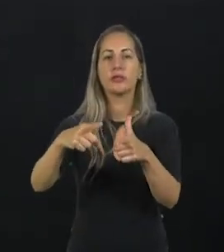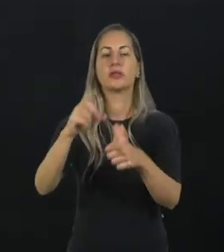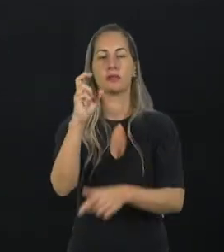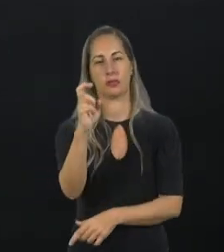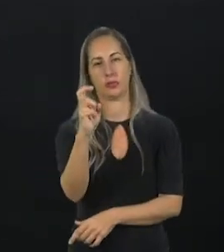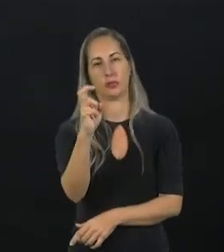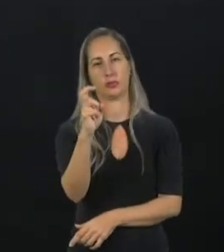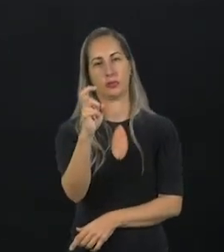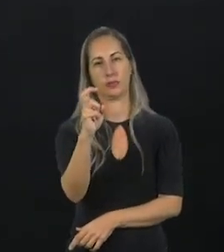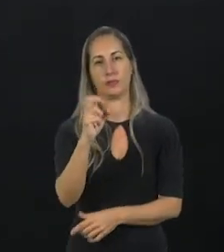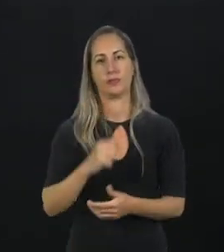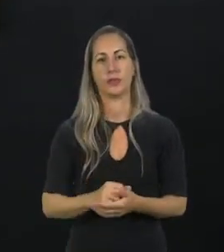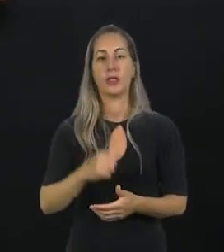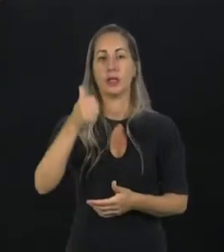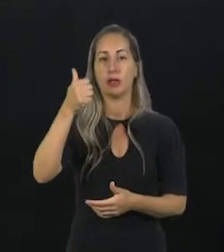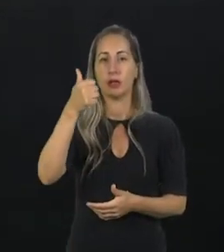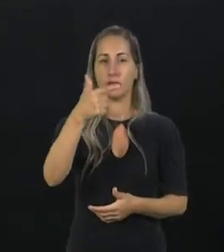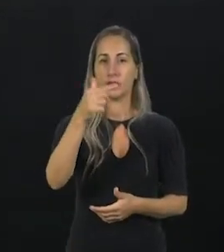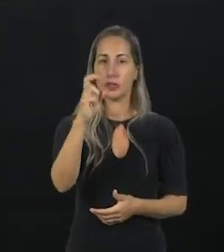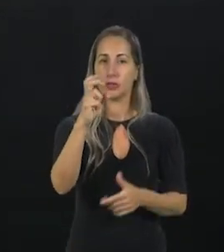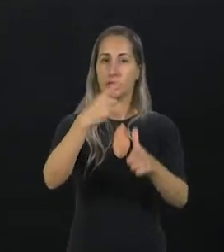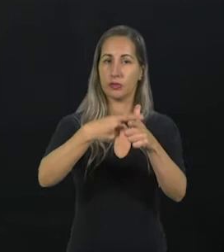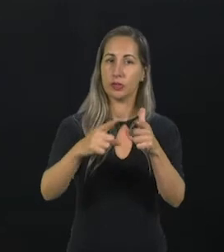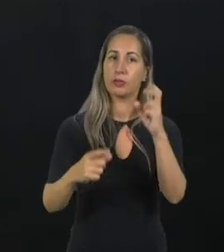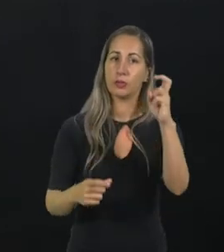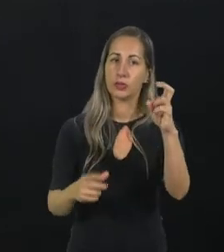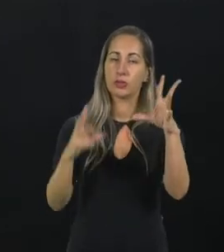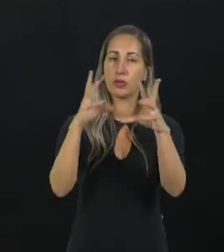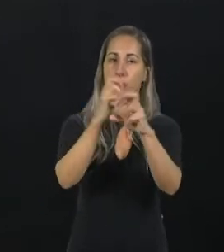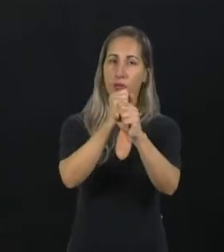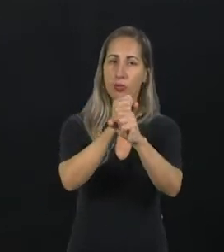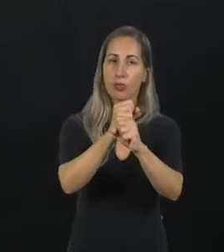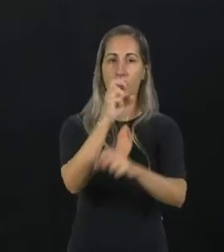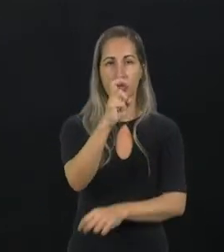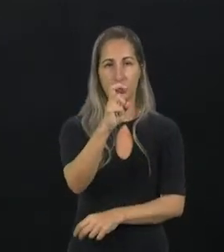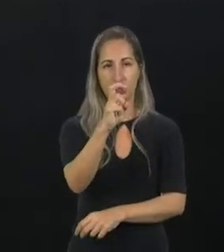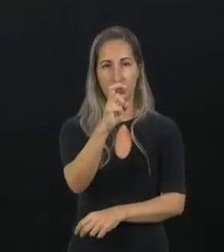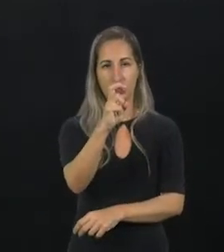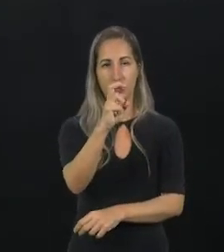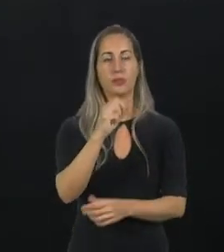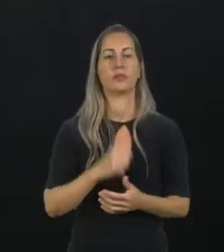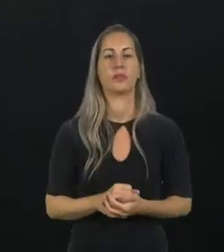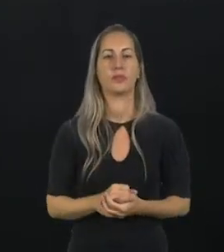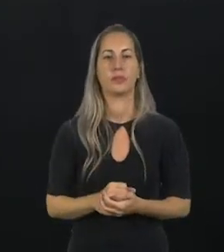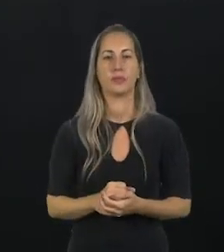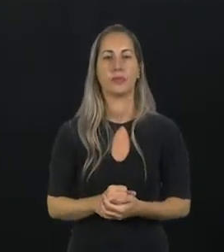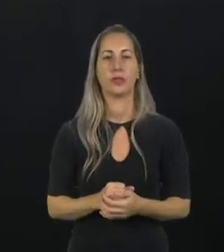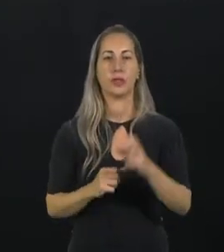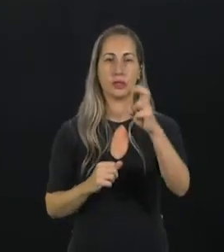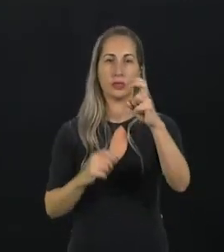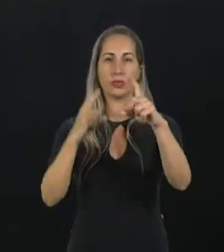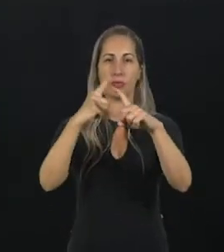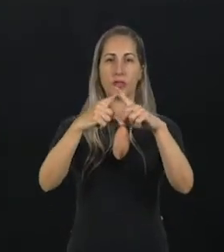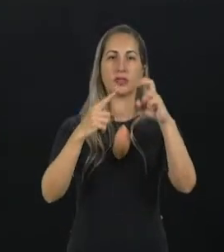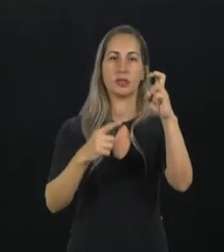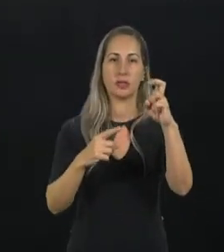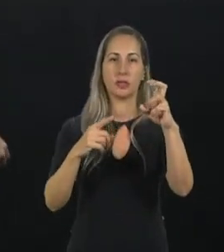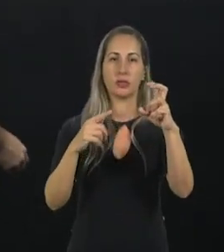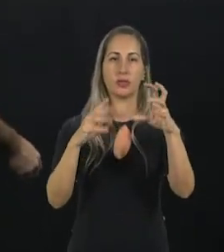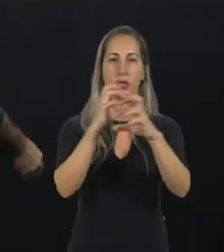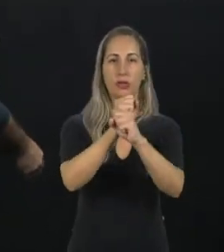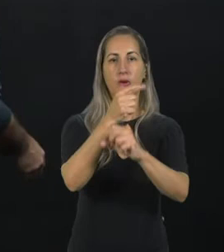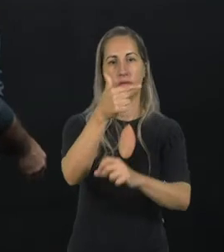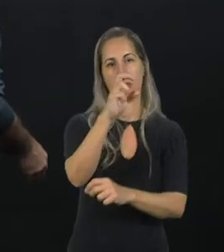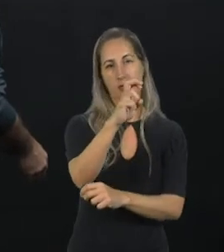por 5. 25 dividido por 5 é igual a 5, pois 5 vezes 5 é